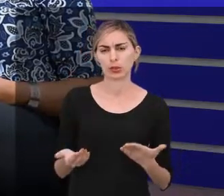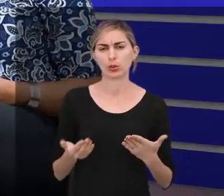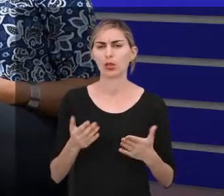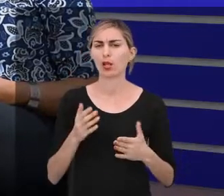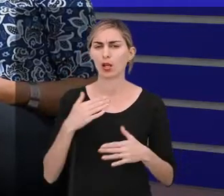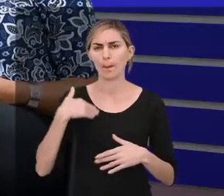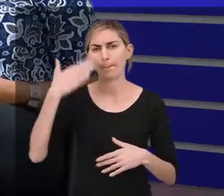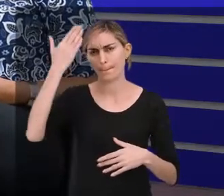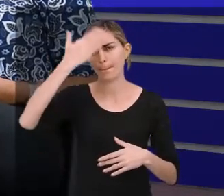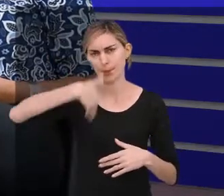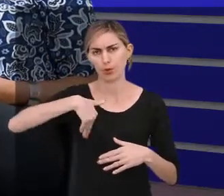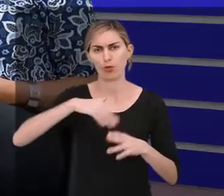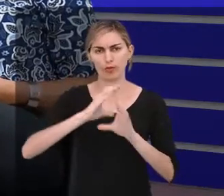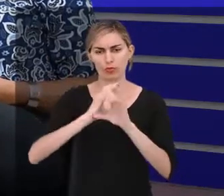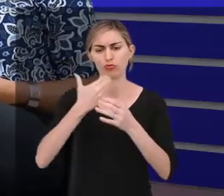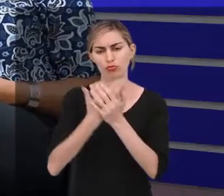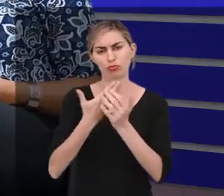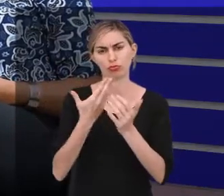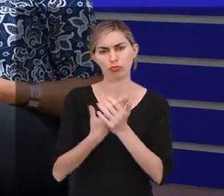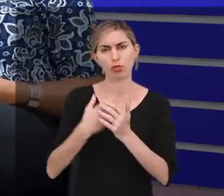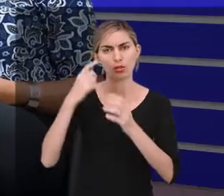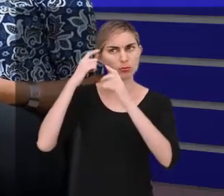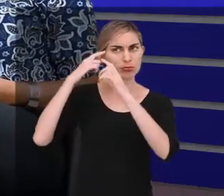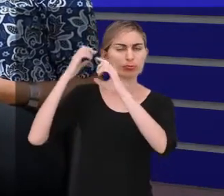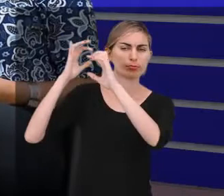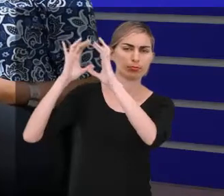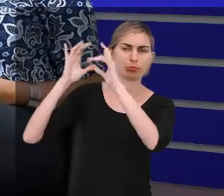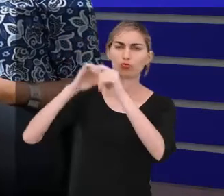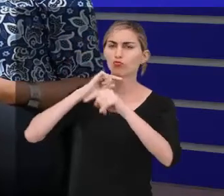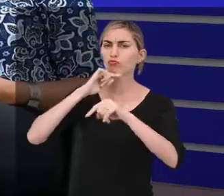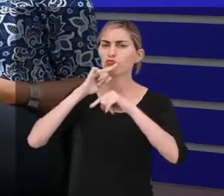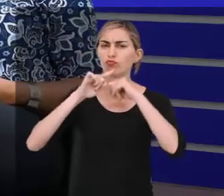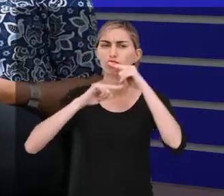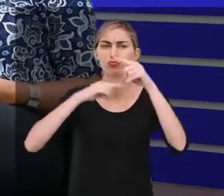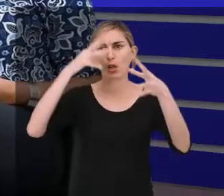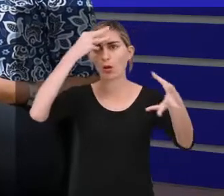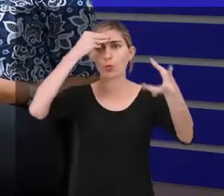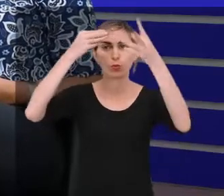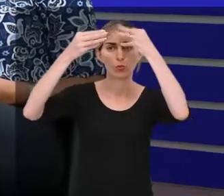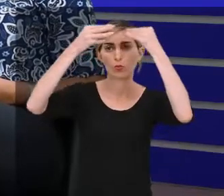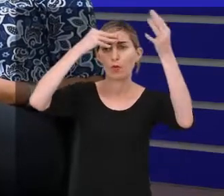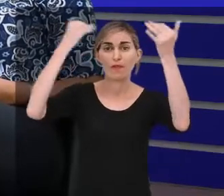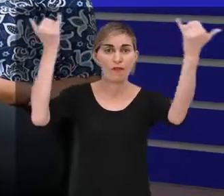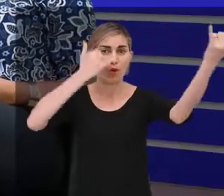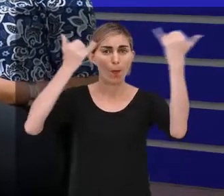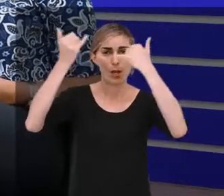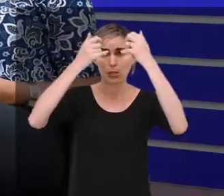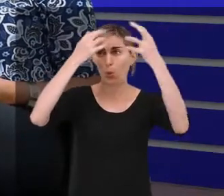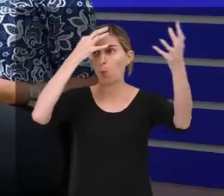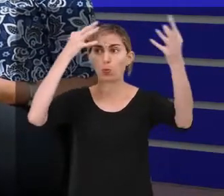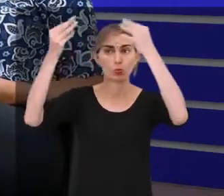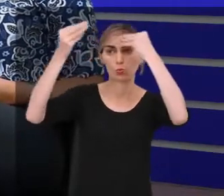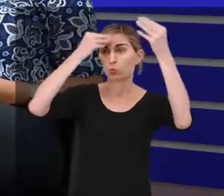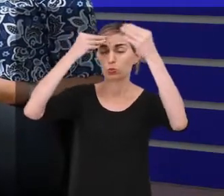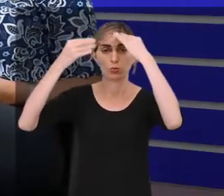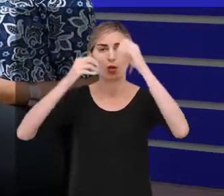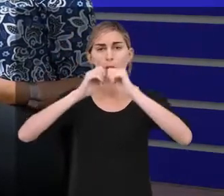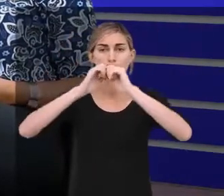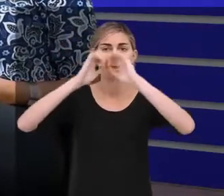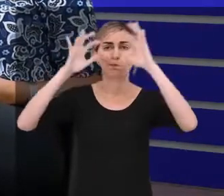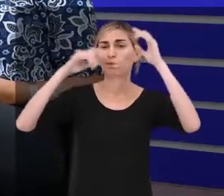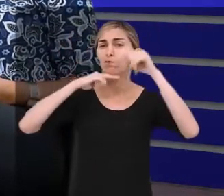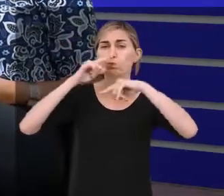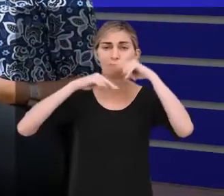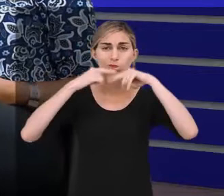é comprovado já cientificamente que o nosso cérebro ele não é capaz de absorver muitas informações ao mesmo tempo. Nós não